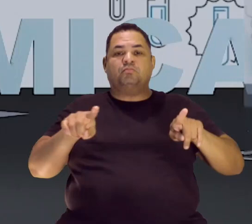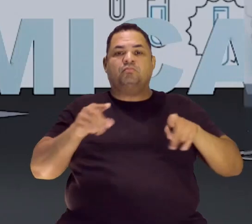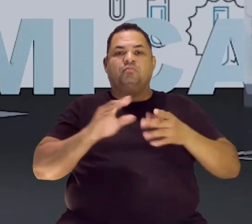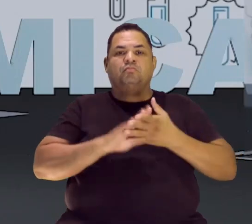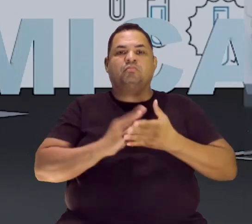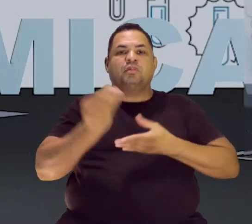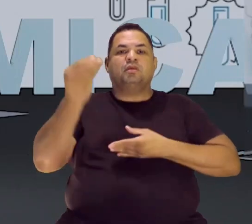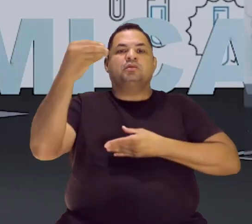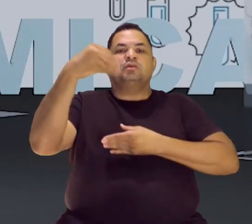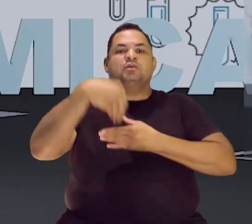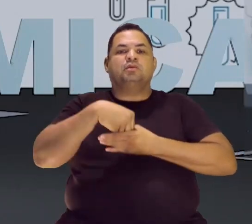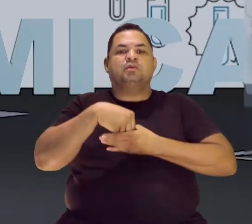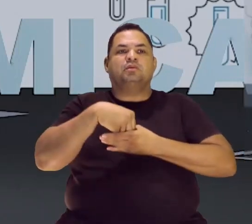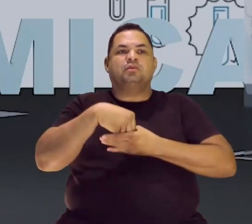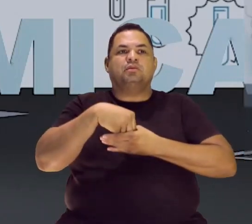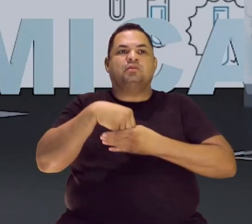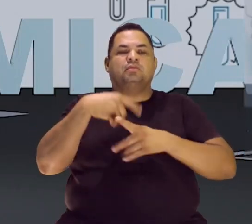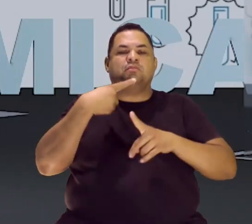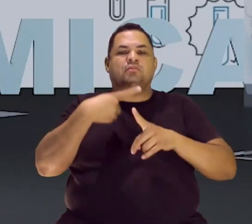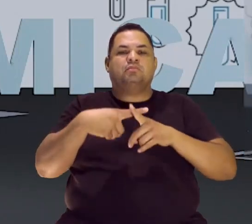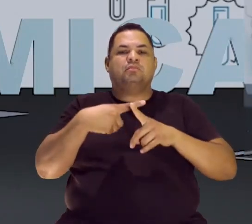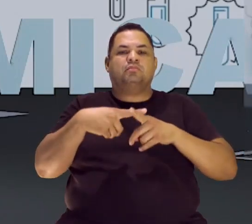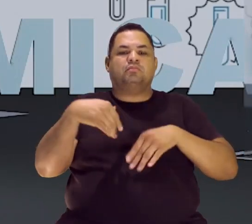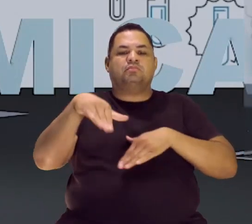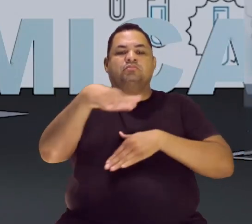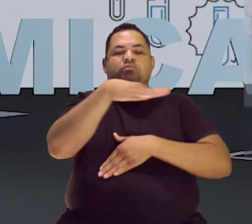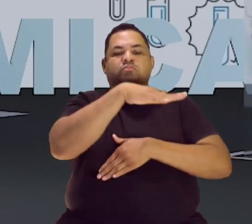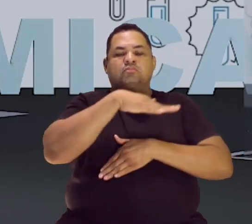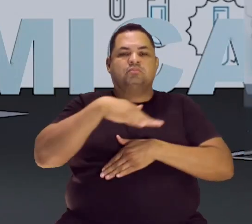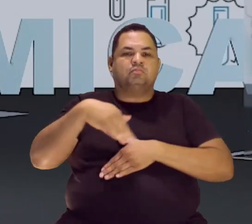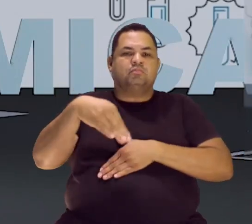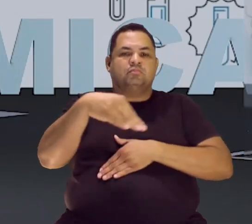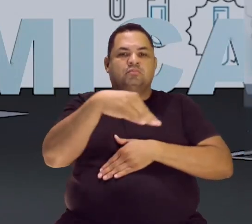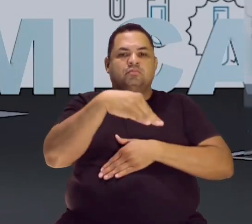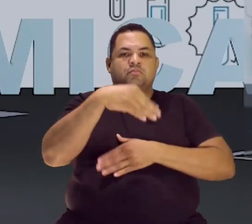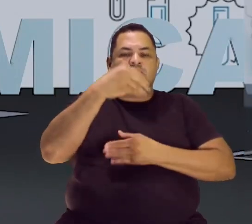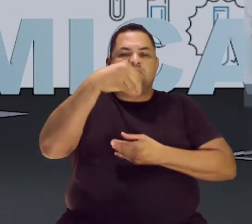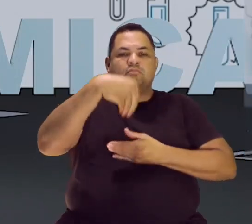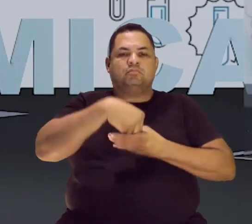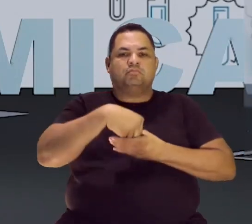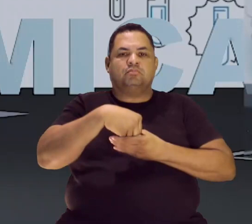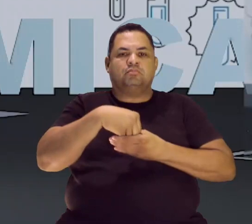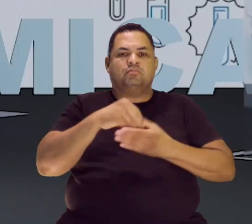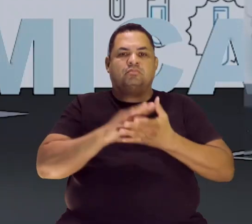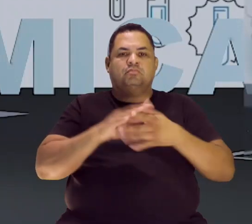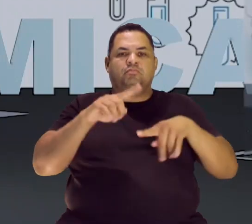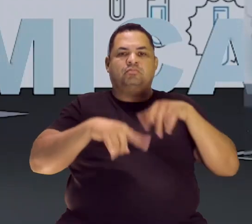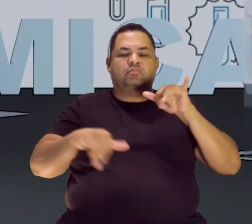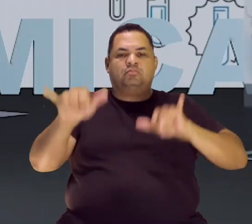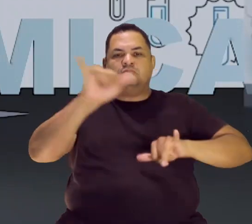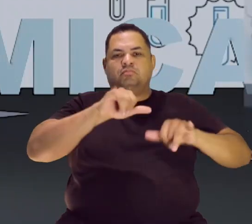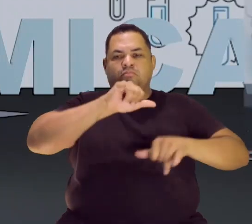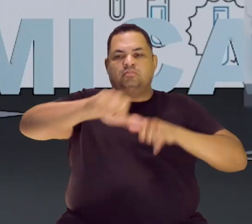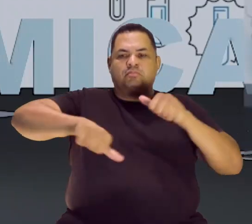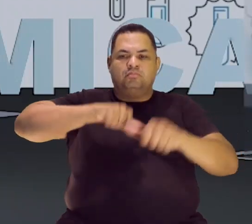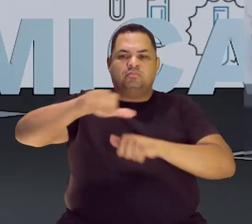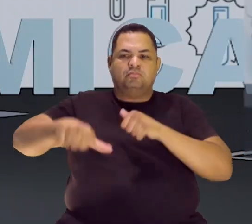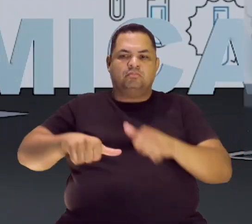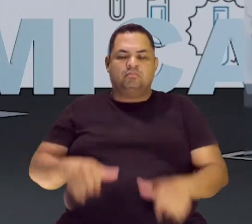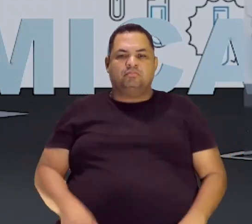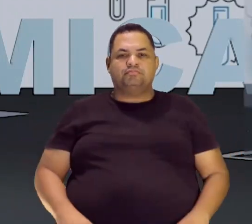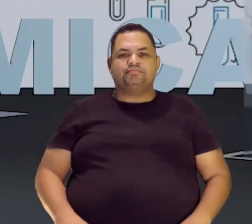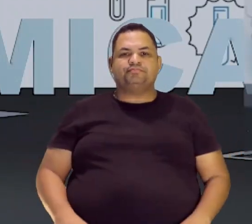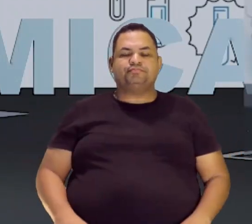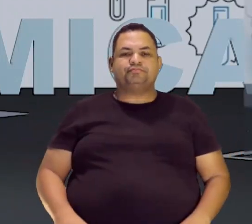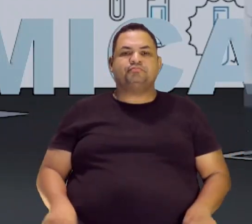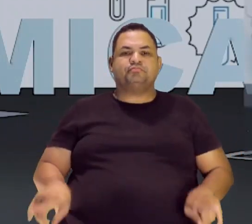são internos porque ele ocupa espaço, tá, naqueles elementos de transição. E, além